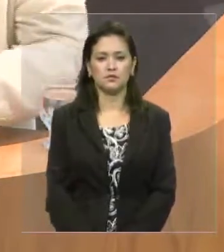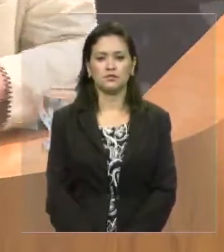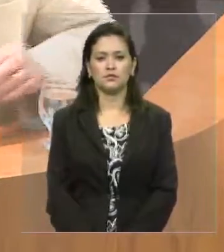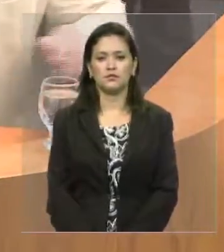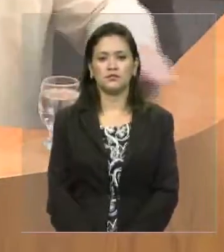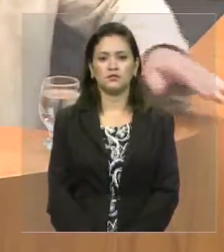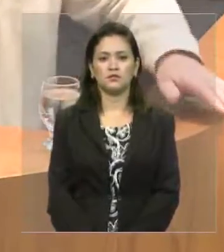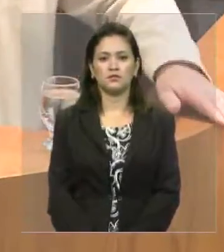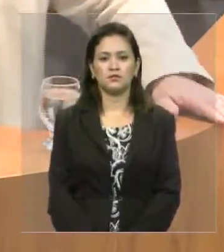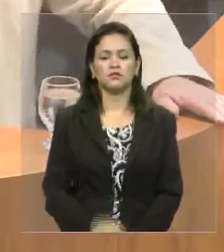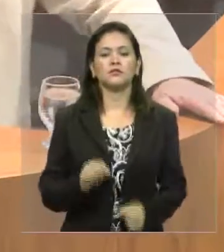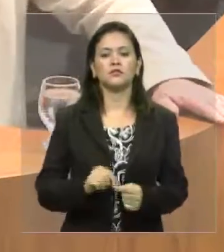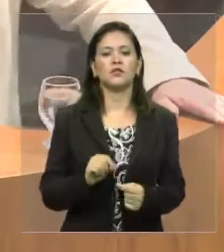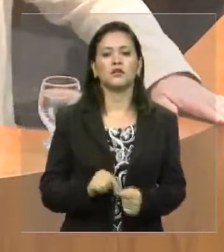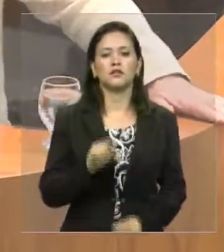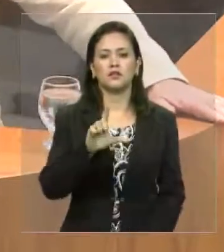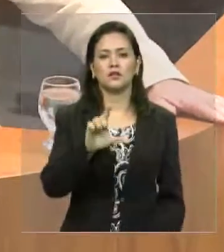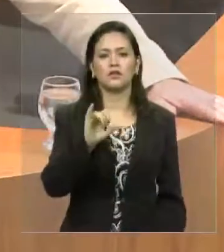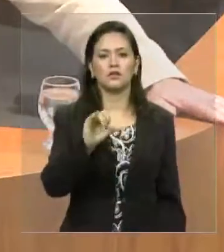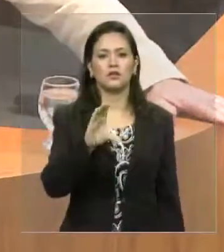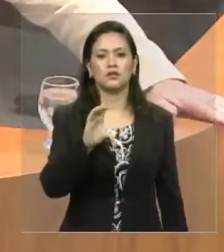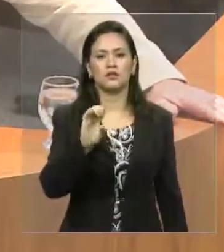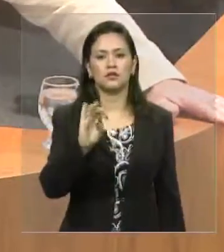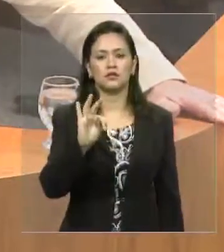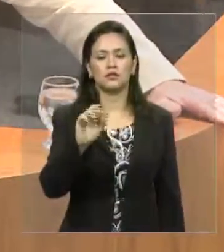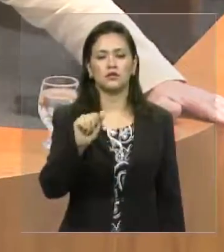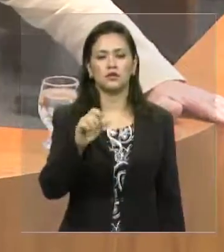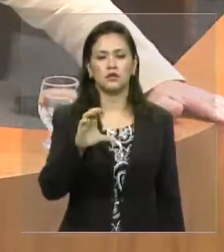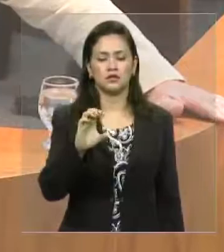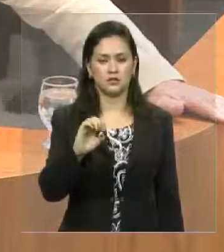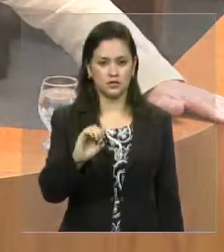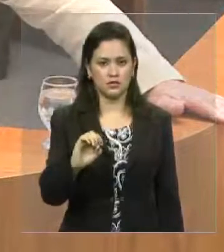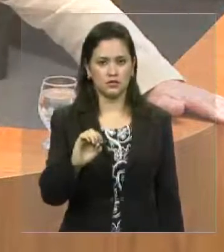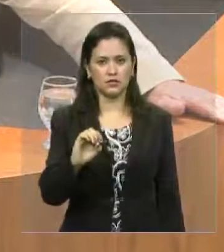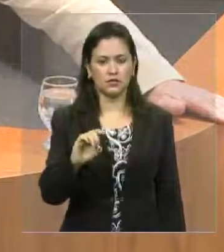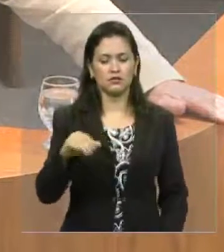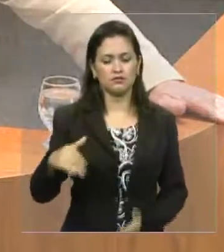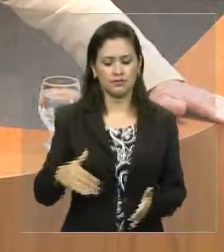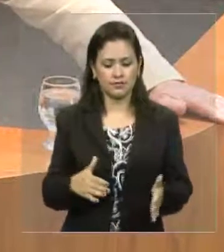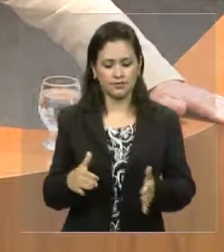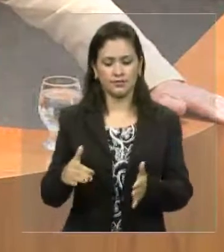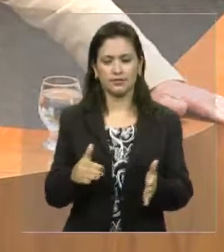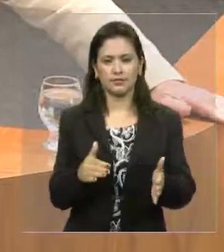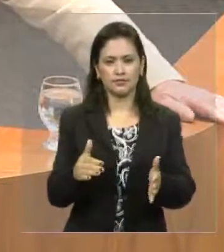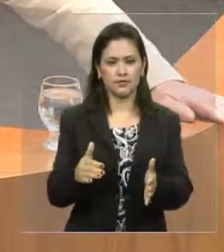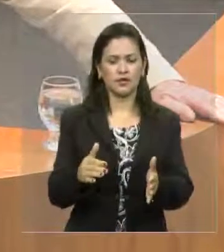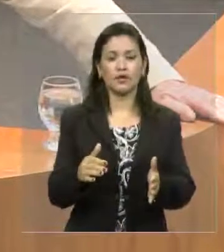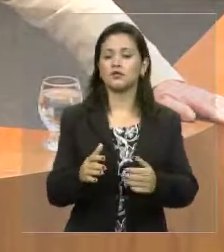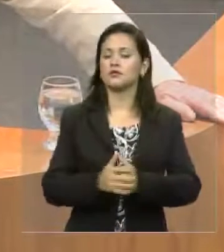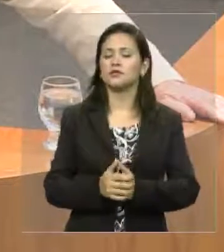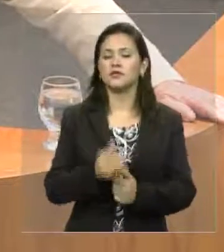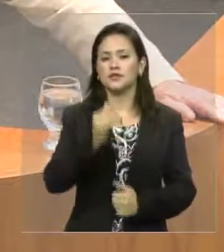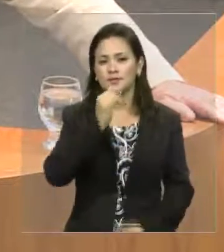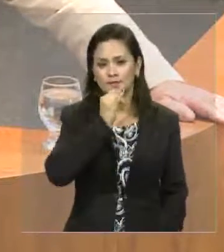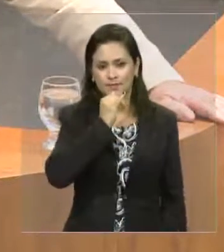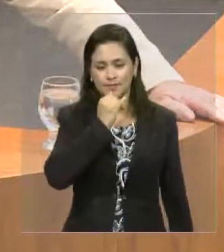levar a licitação ao serviço de transporte público da nossa